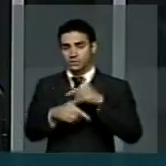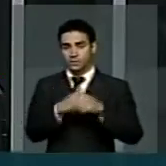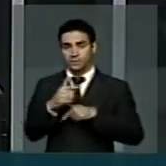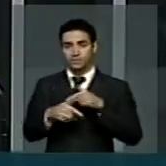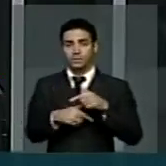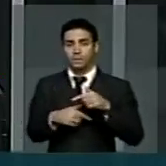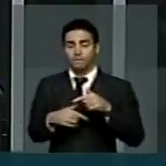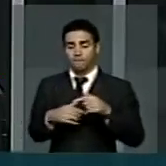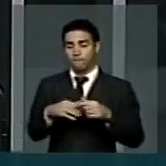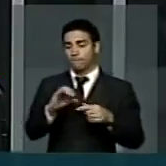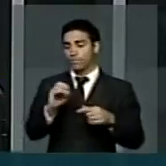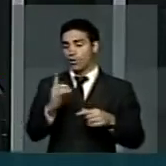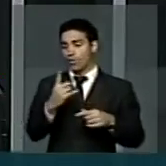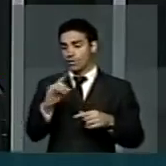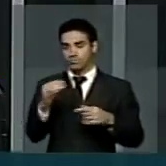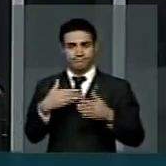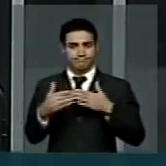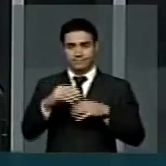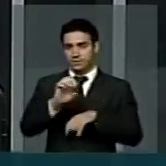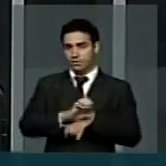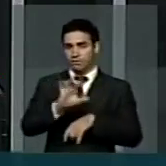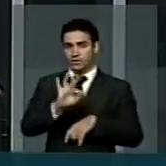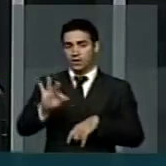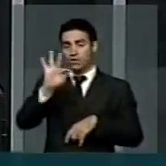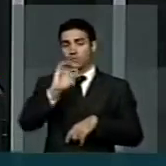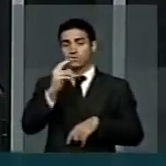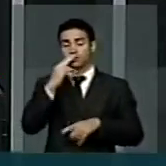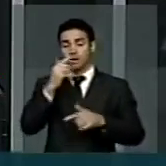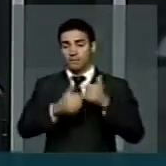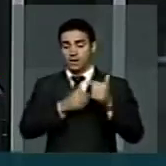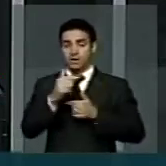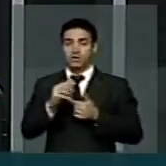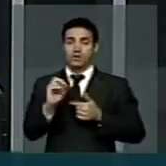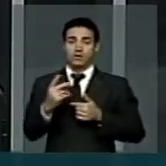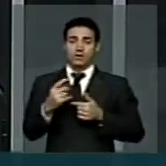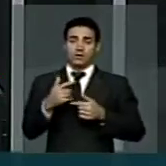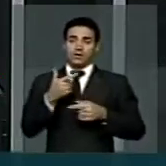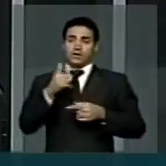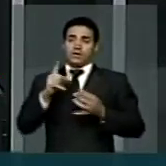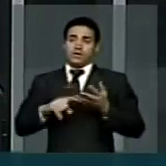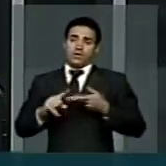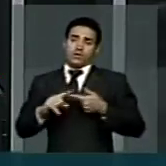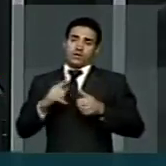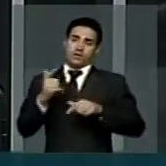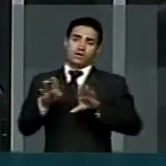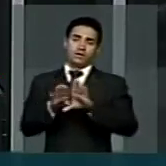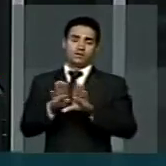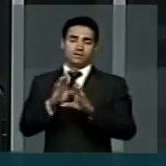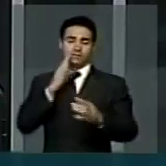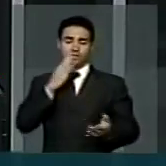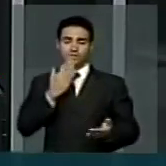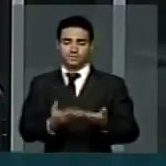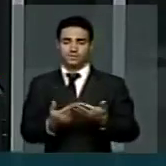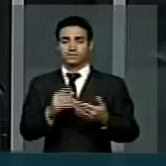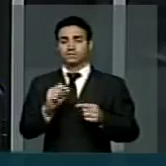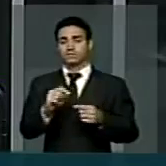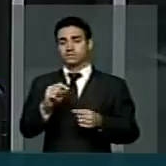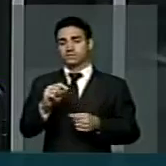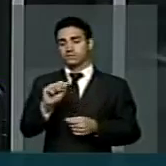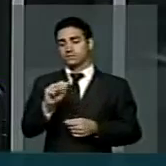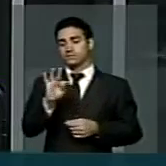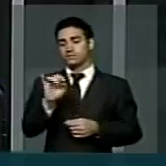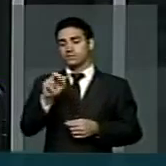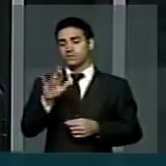órgão, sejam elas estaduais, federal, do trabalho e outras, e também sou favorável à autonomia